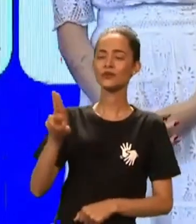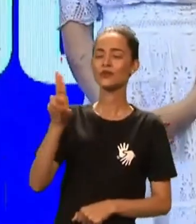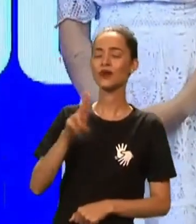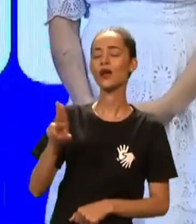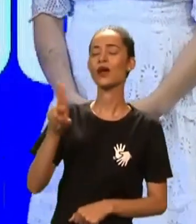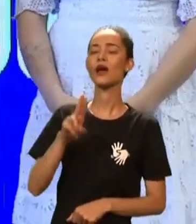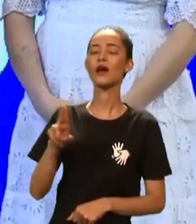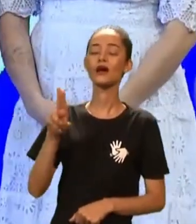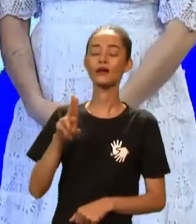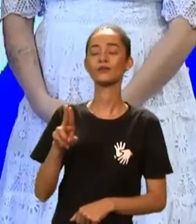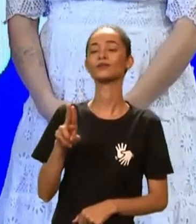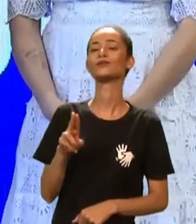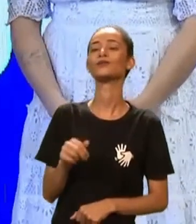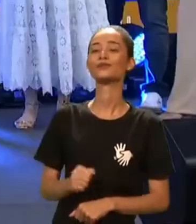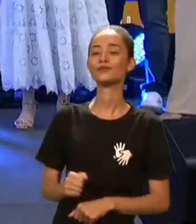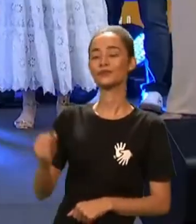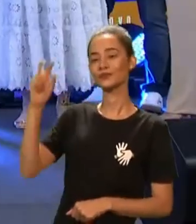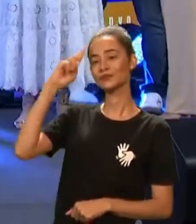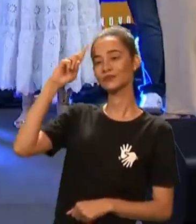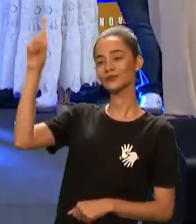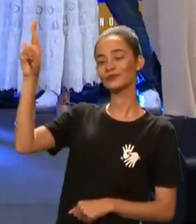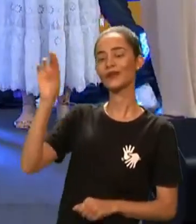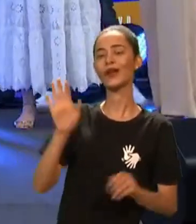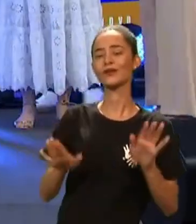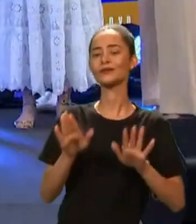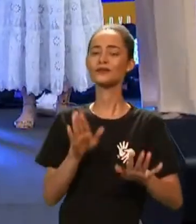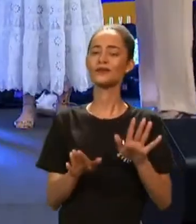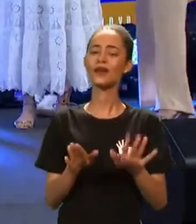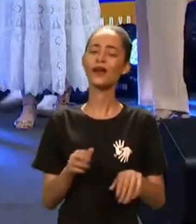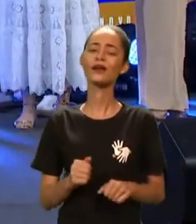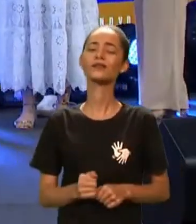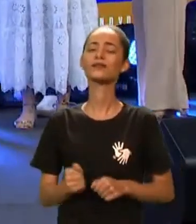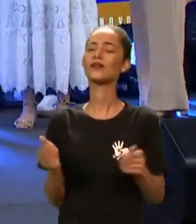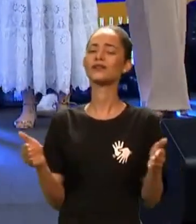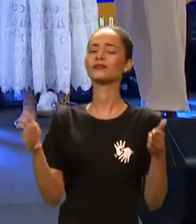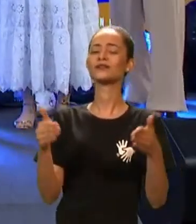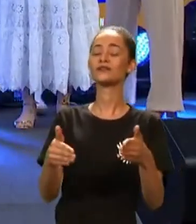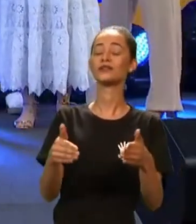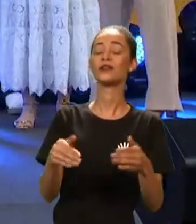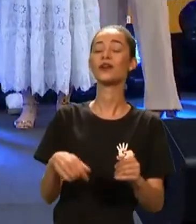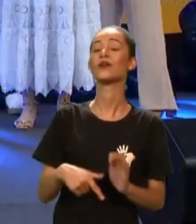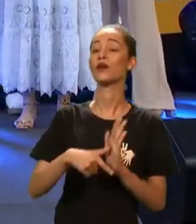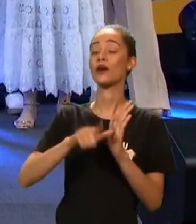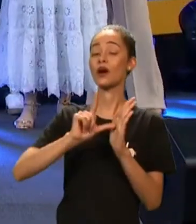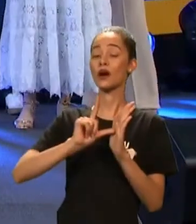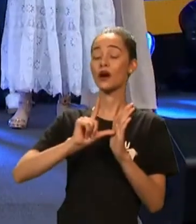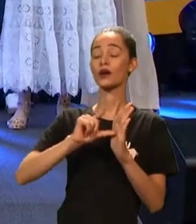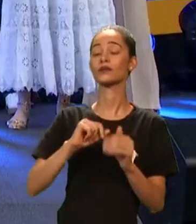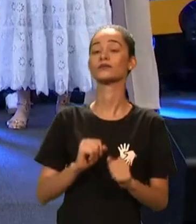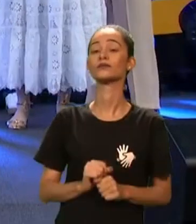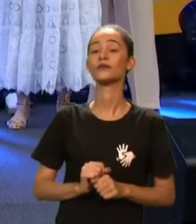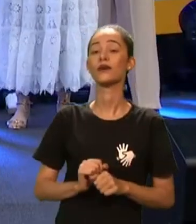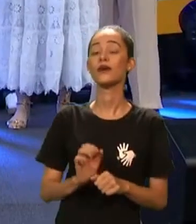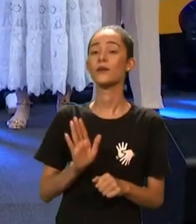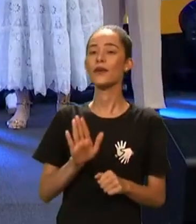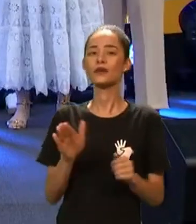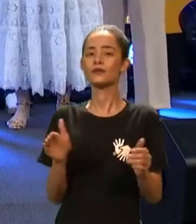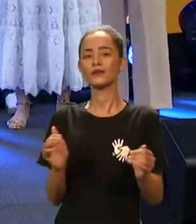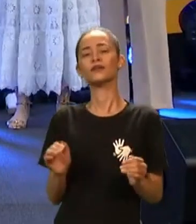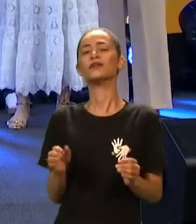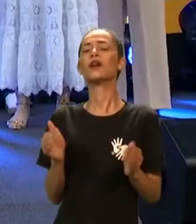pregação, às vezes eu chego na igreja bem cedo, eu gosto de chegar bem cedo, mas quando eu passo ali, ele já está ali